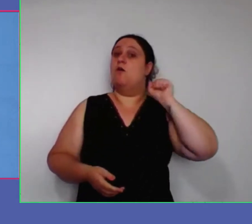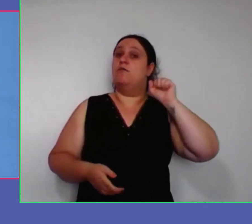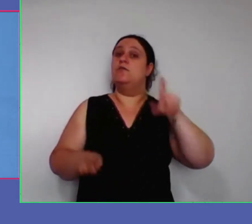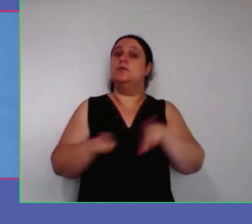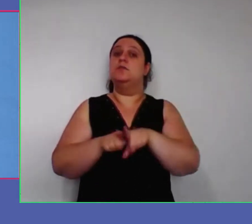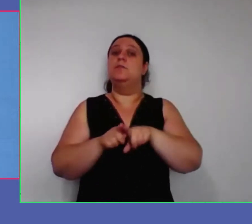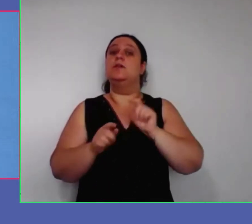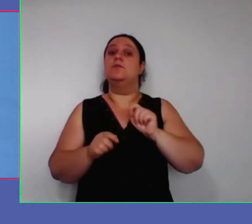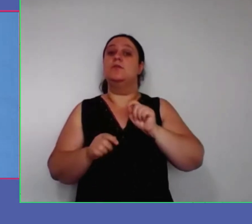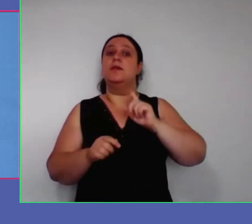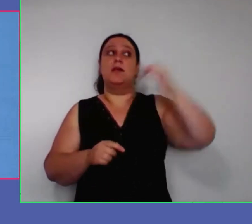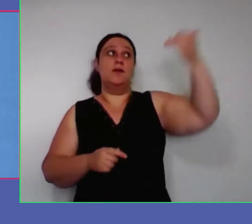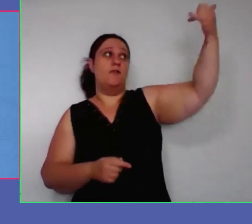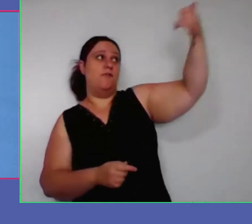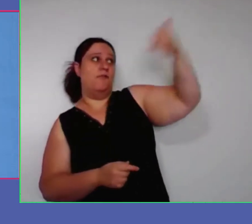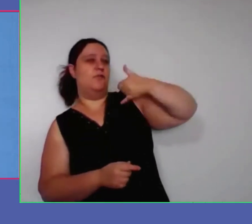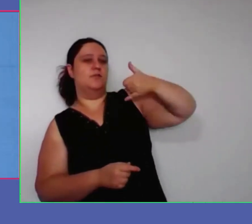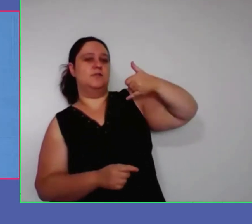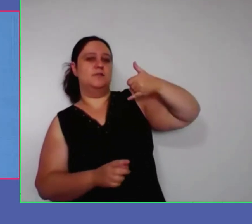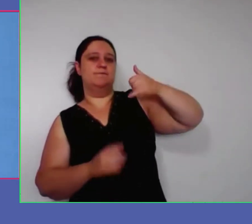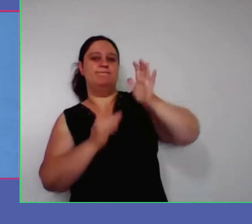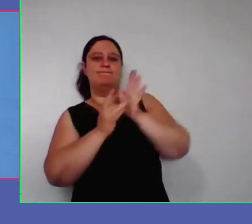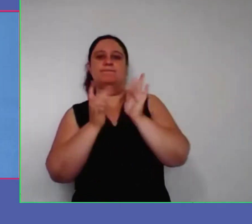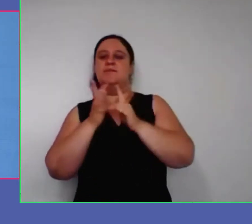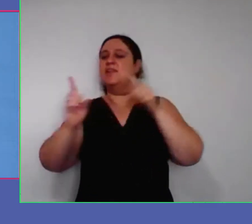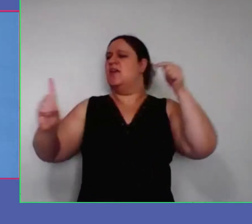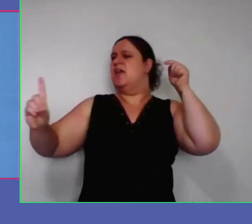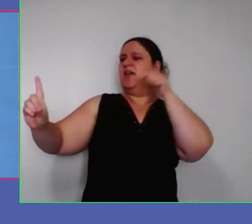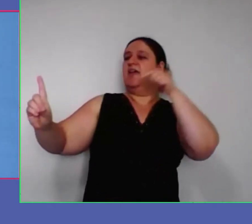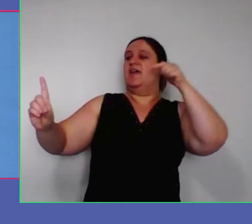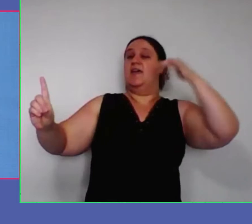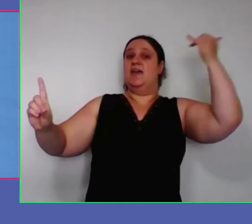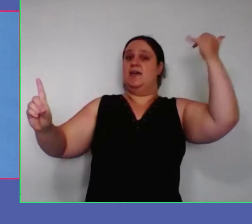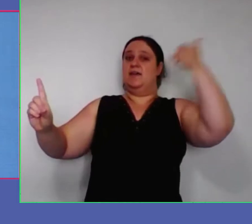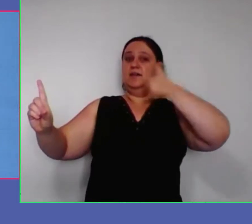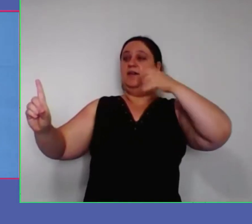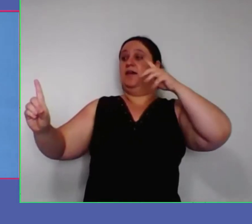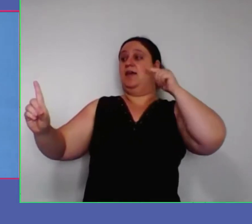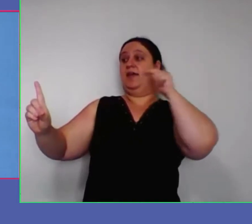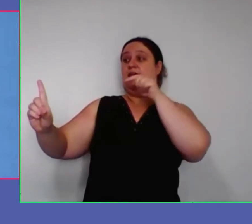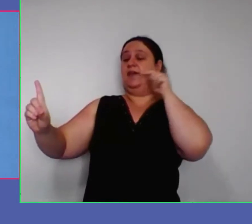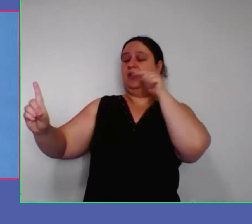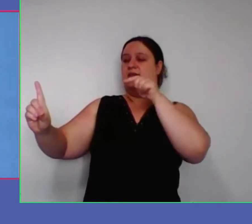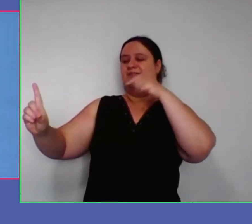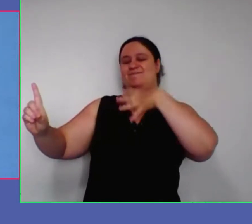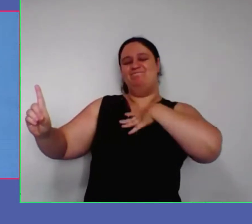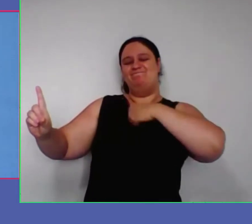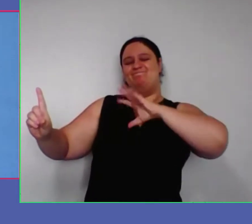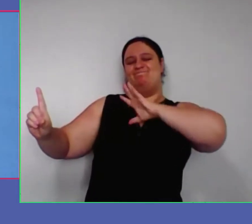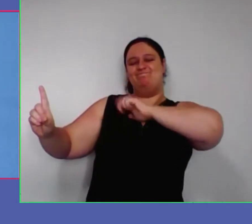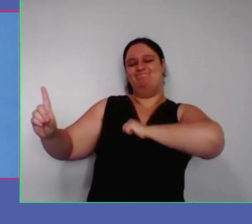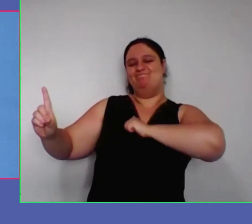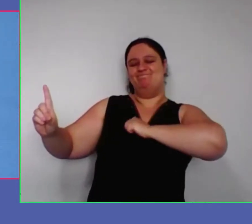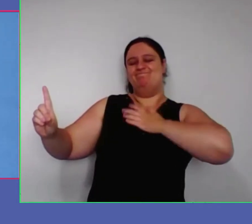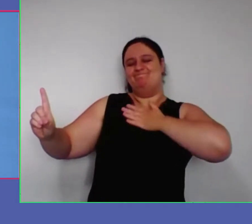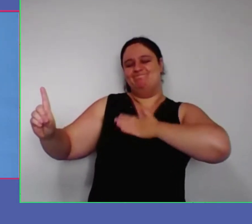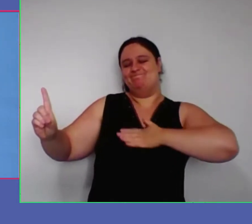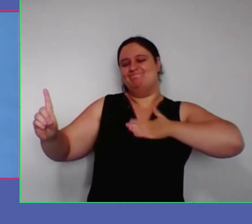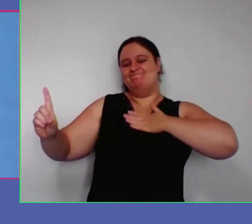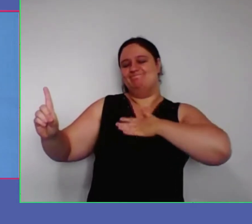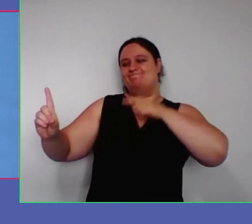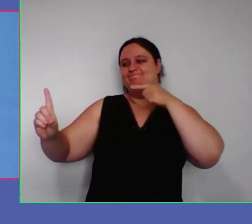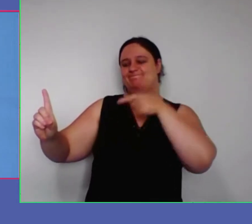dizia: este é o meu Filho amado, em quem me comprazo. Portanto, ele não